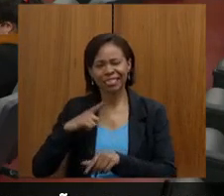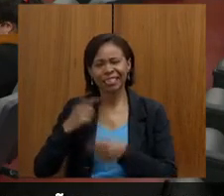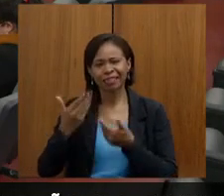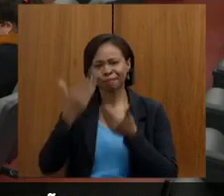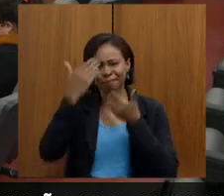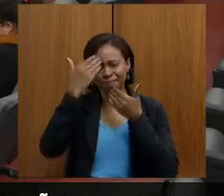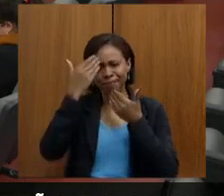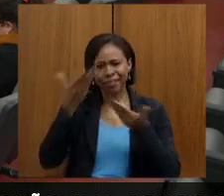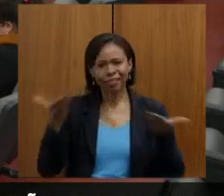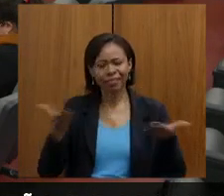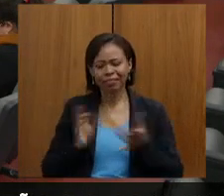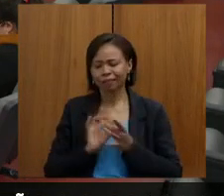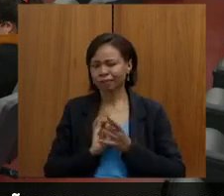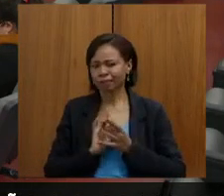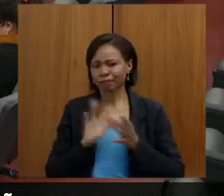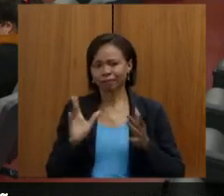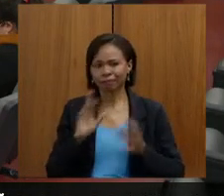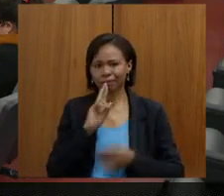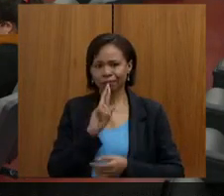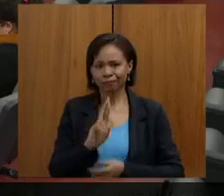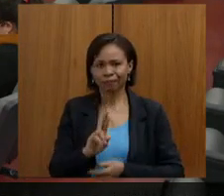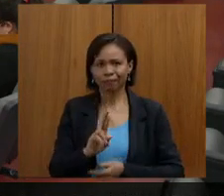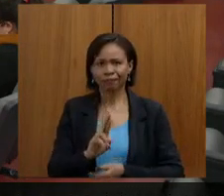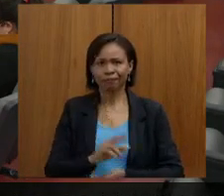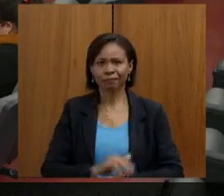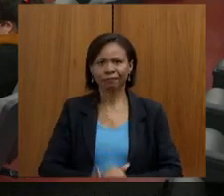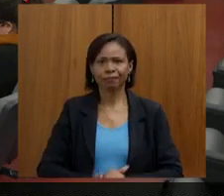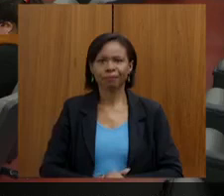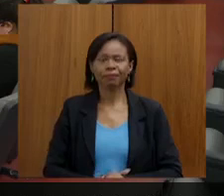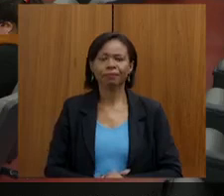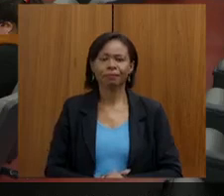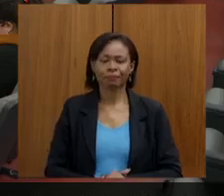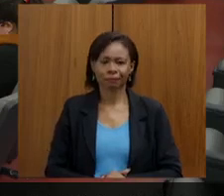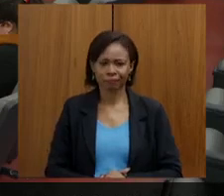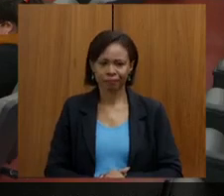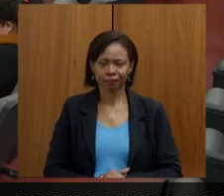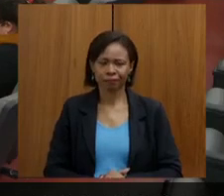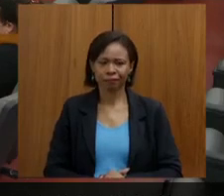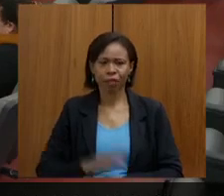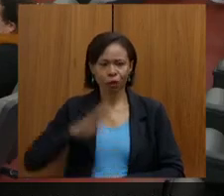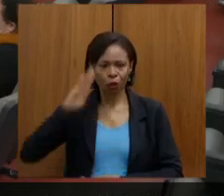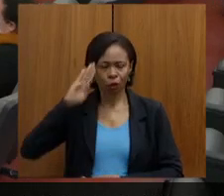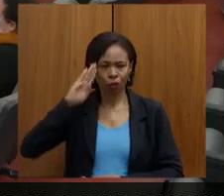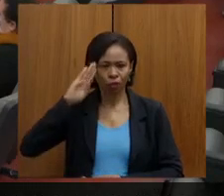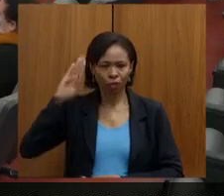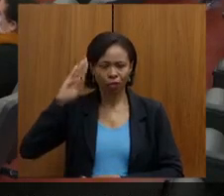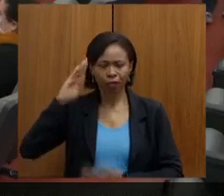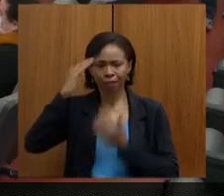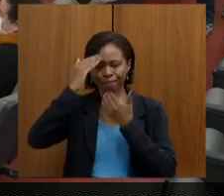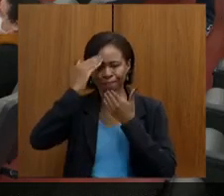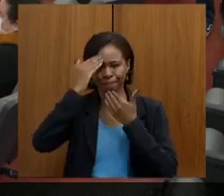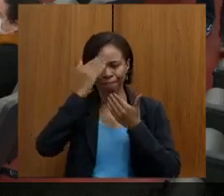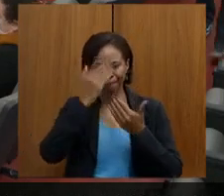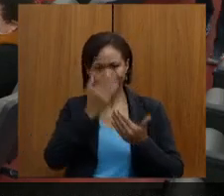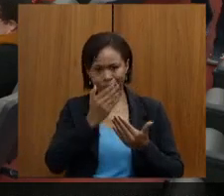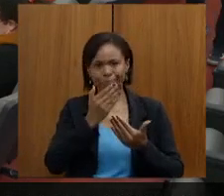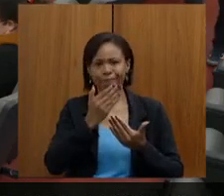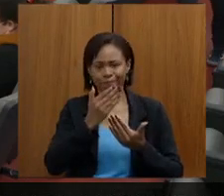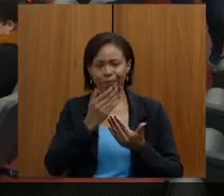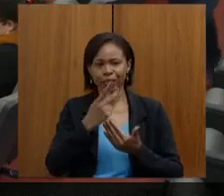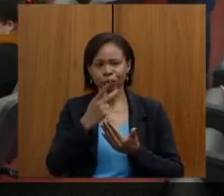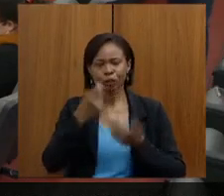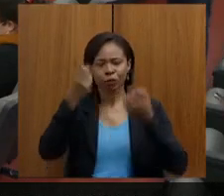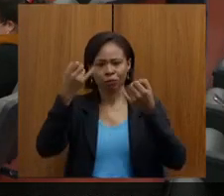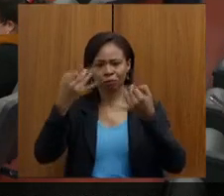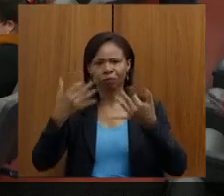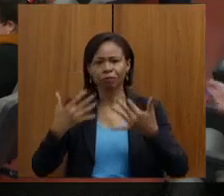Fico à disposição e obrigado Comandante nós é que agradecemos uma